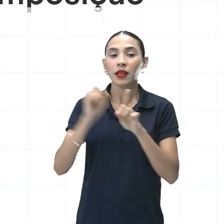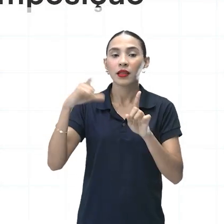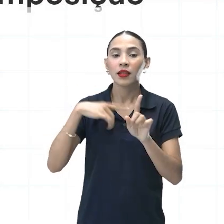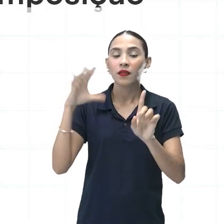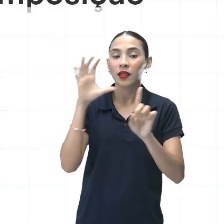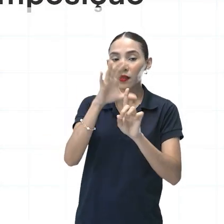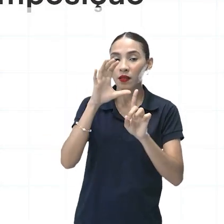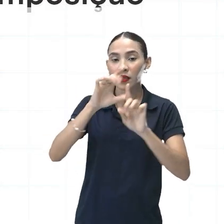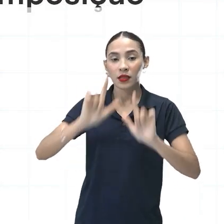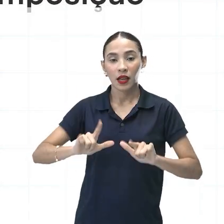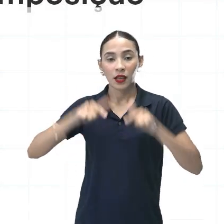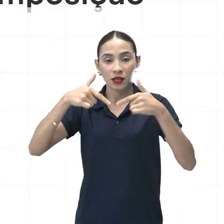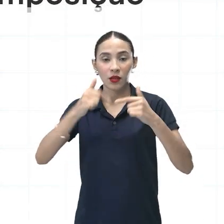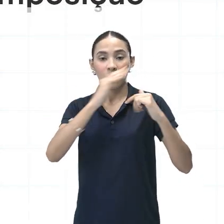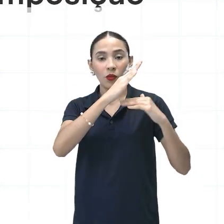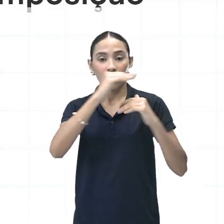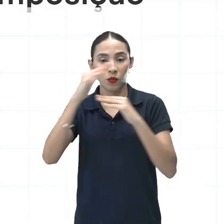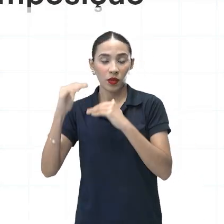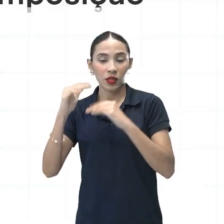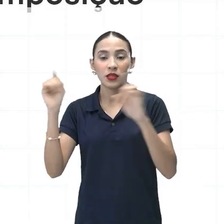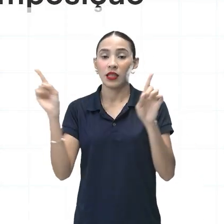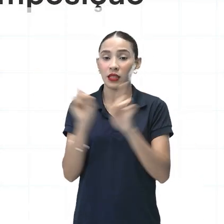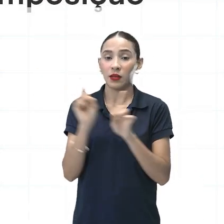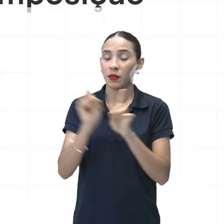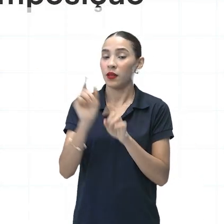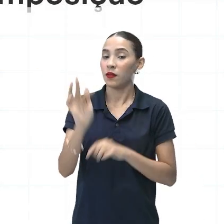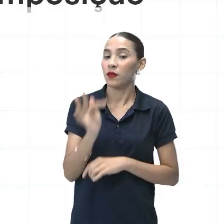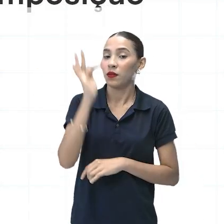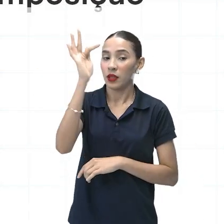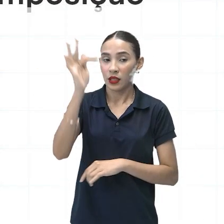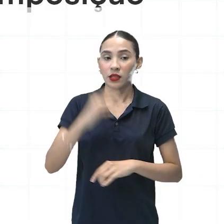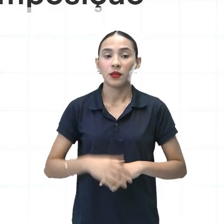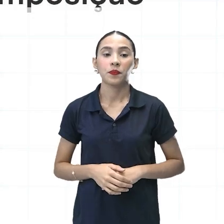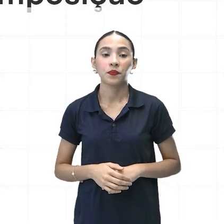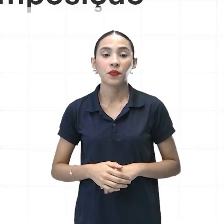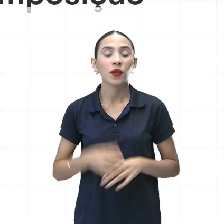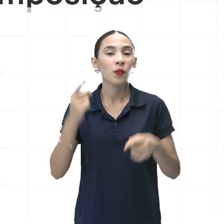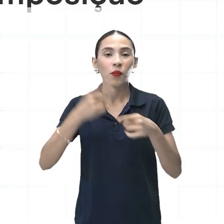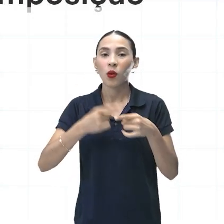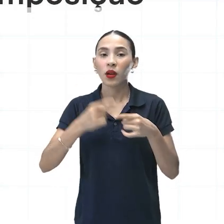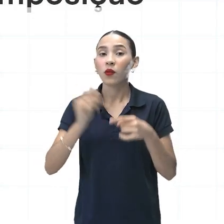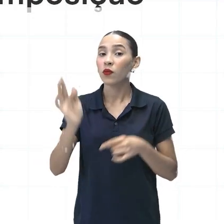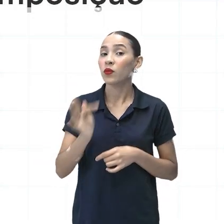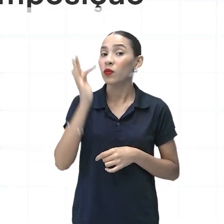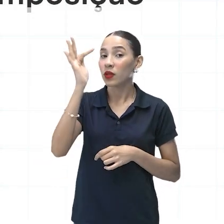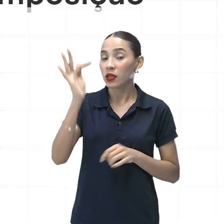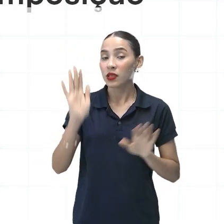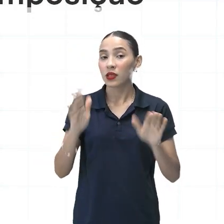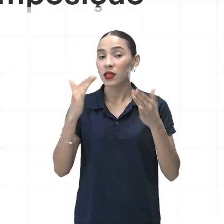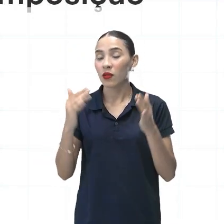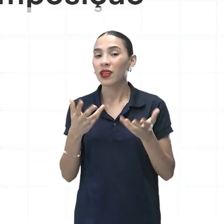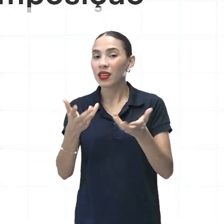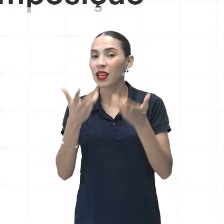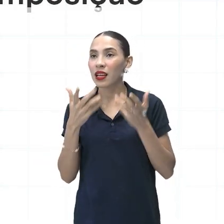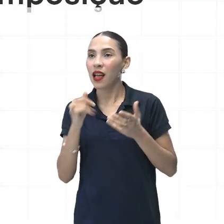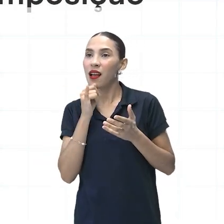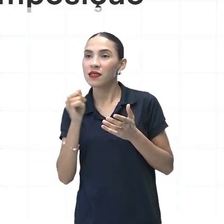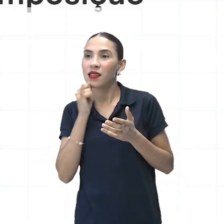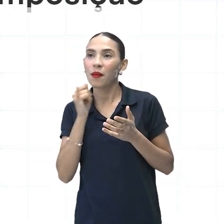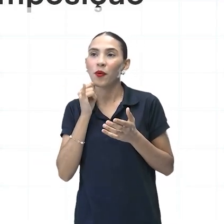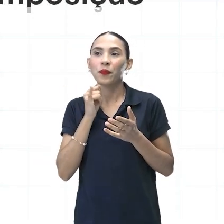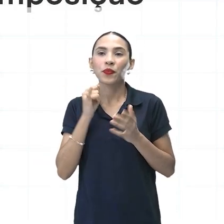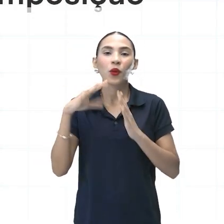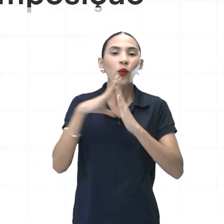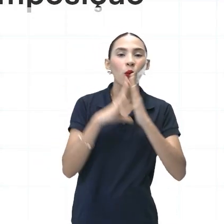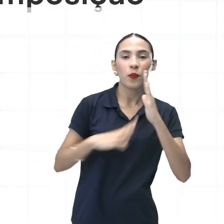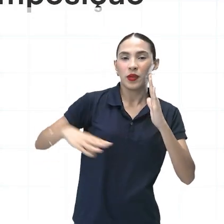influência do movimento cubista e do futurista, tá? Por que o futurista? O futurista, ele queria pegar os movimentos